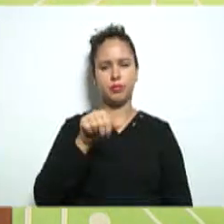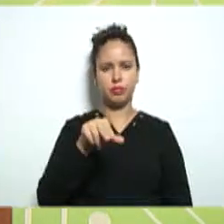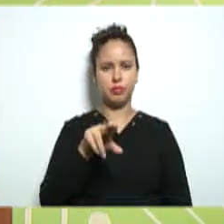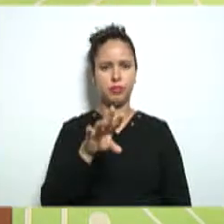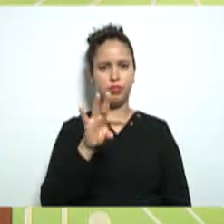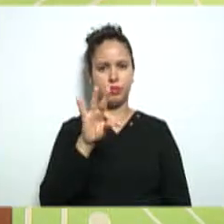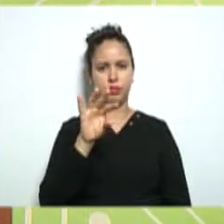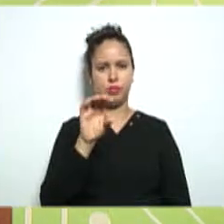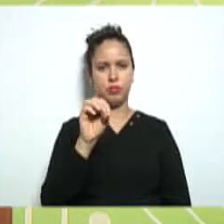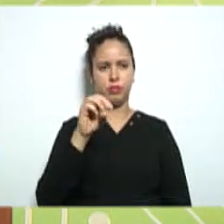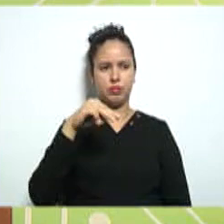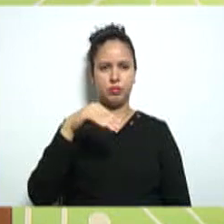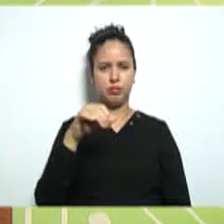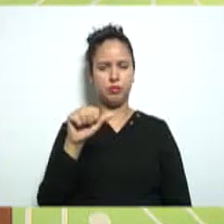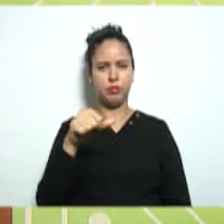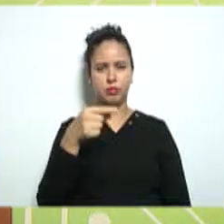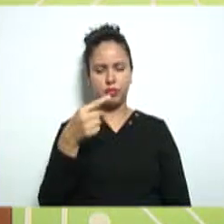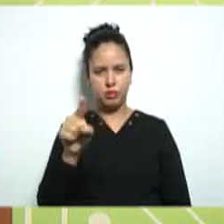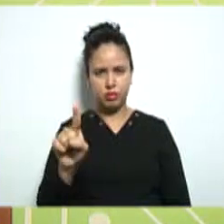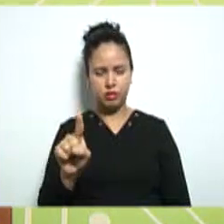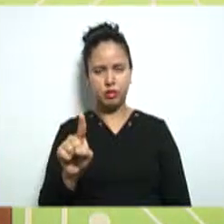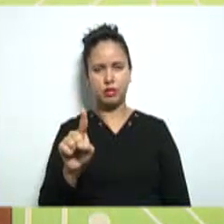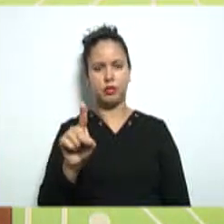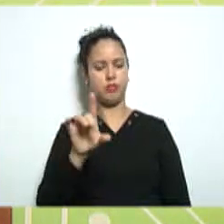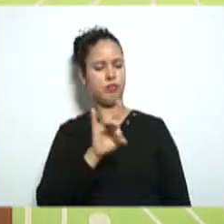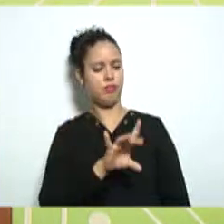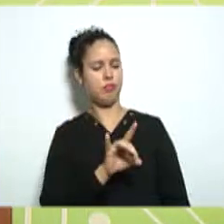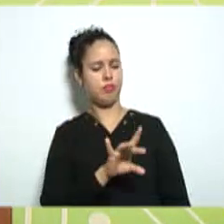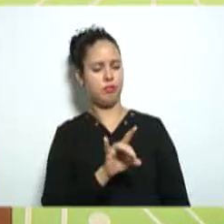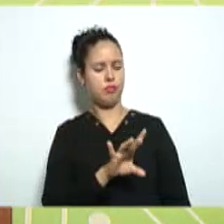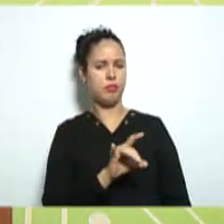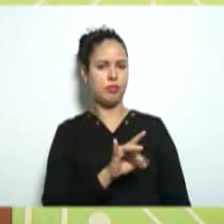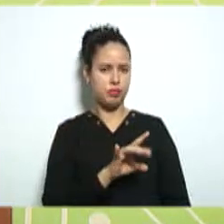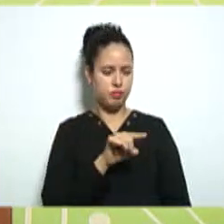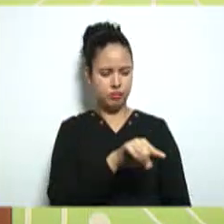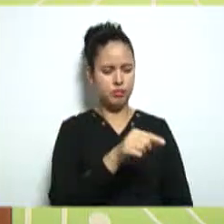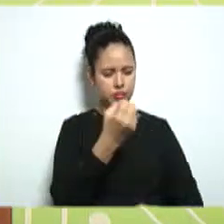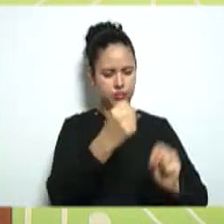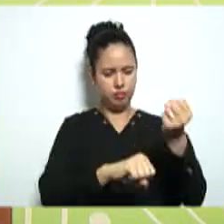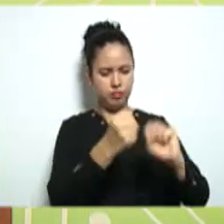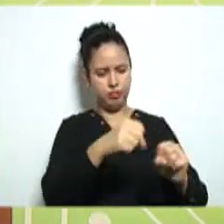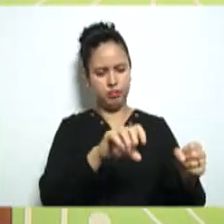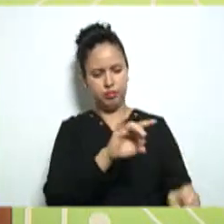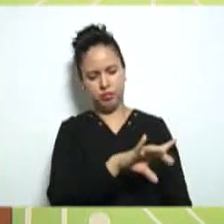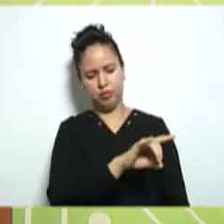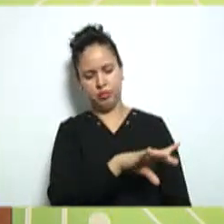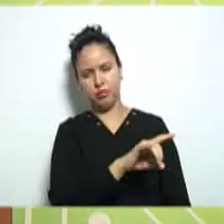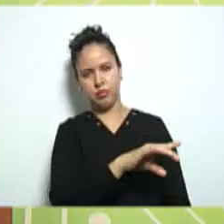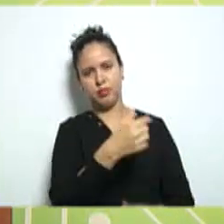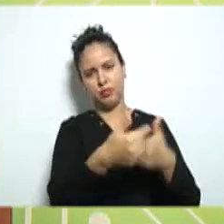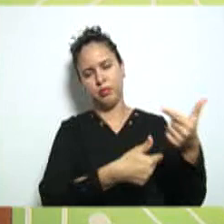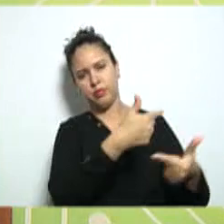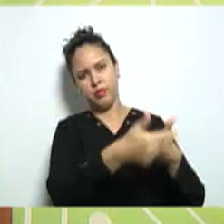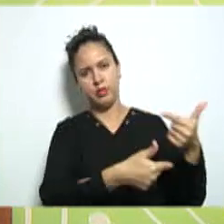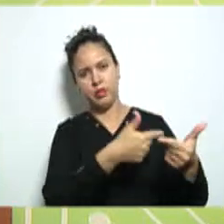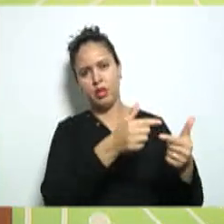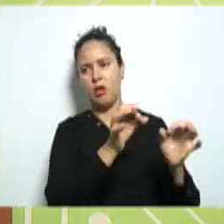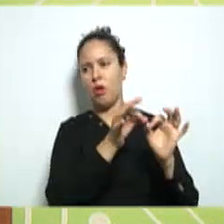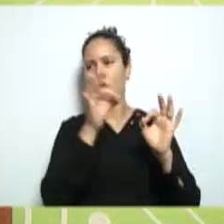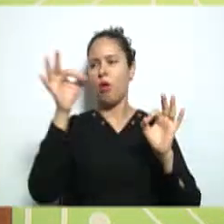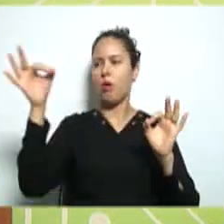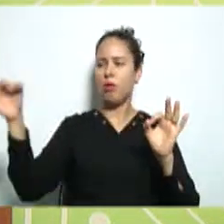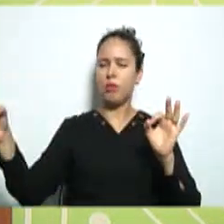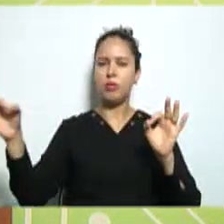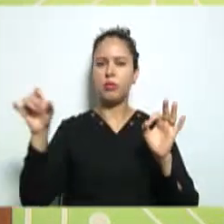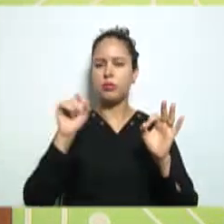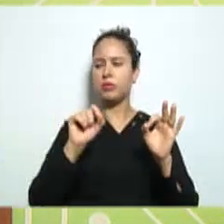maquinário ele funciona sozinho. De um local remoto, eu programo o maquinário e lá